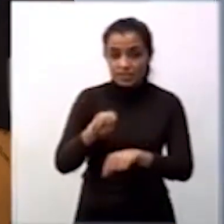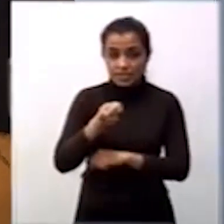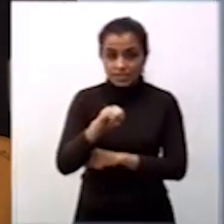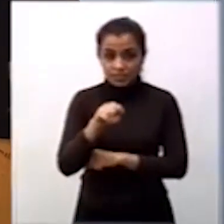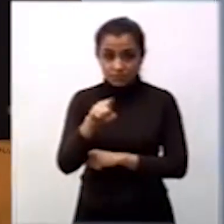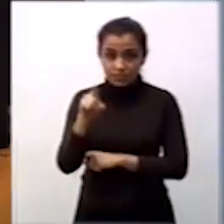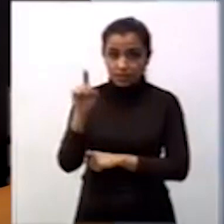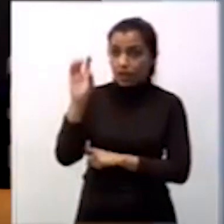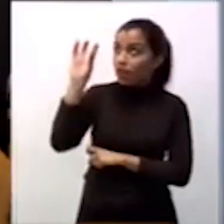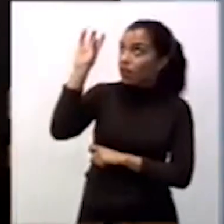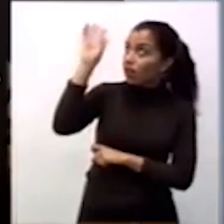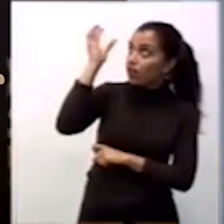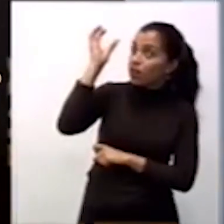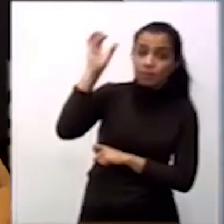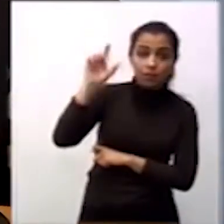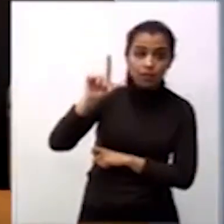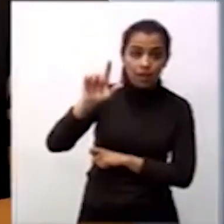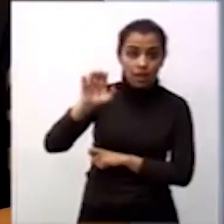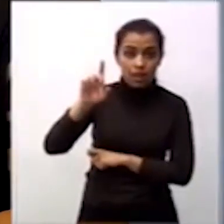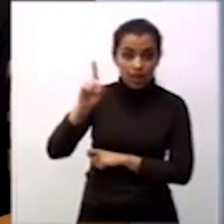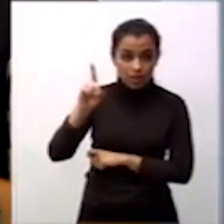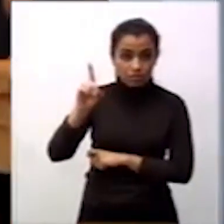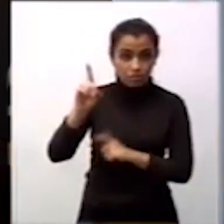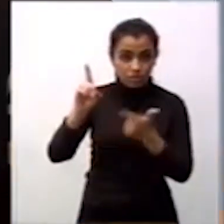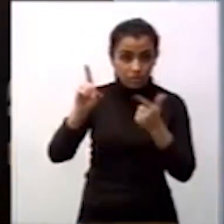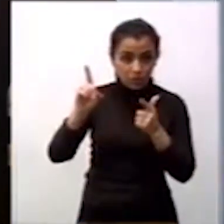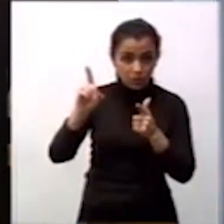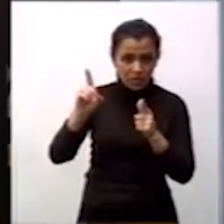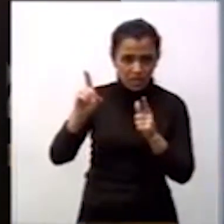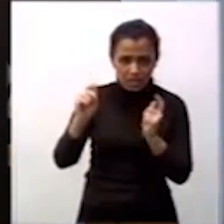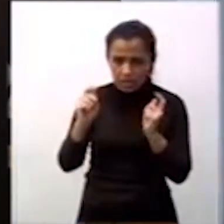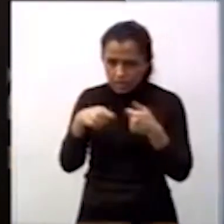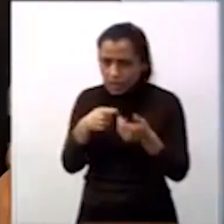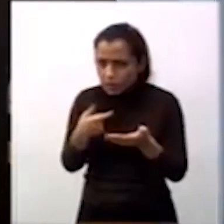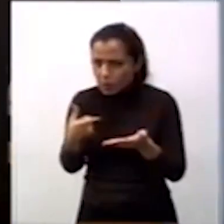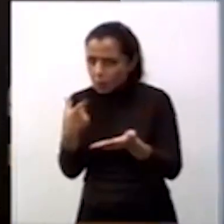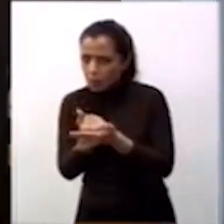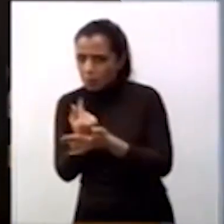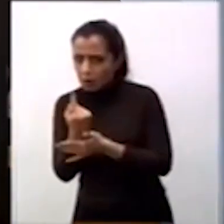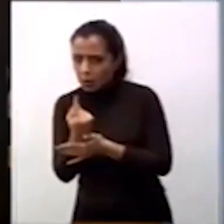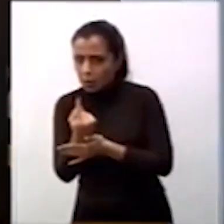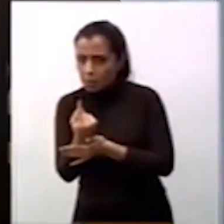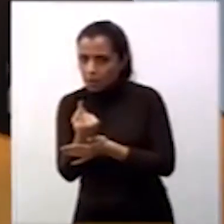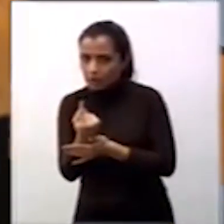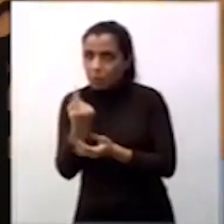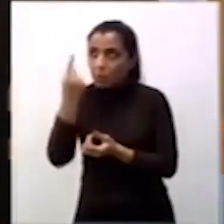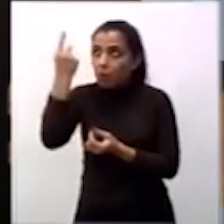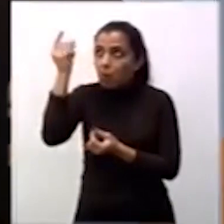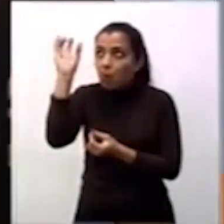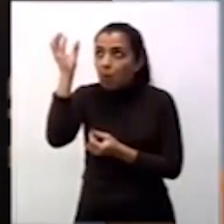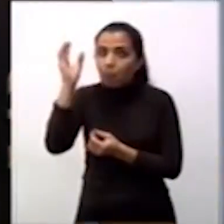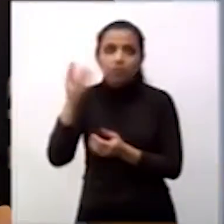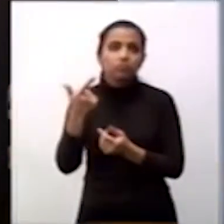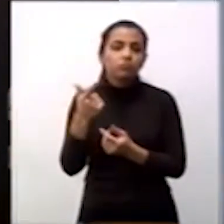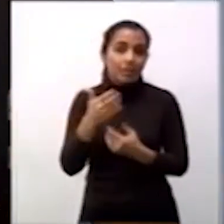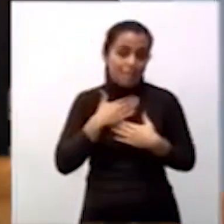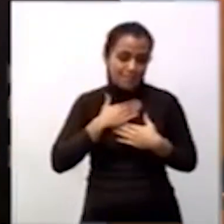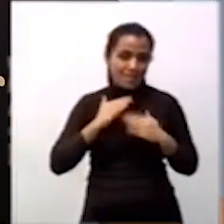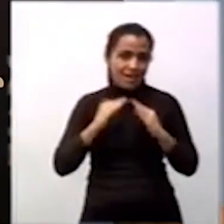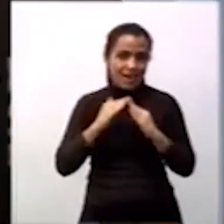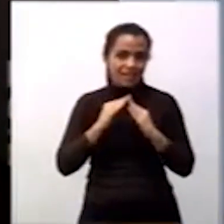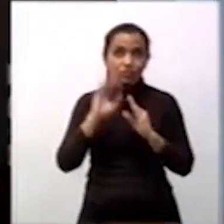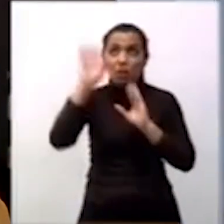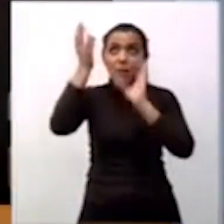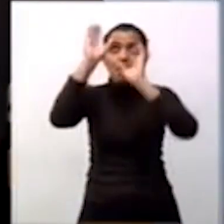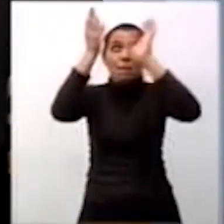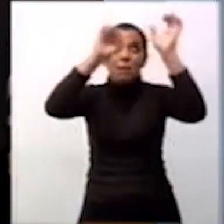lâmpadas de LED e tem condições de substituir, nem que seja aos poucos, foi assim que eu fiz em casa. Não troquei todas as lâmpadas que eu tinha